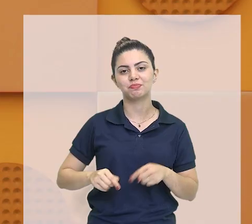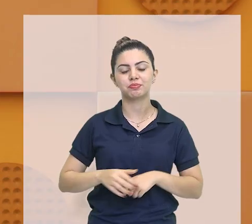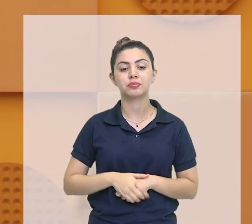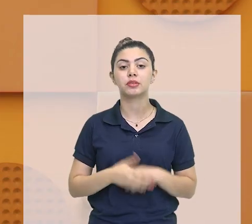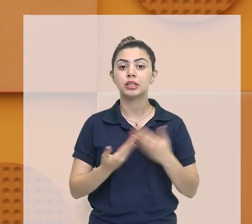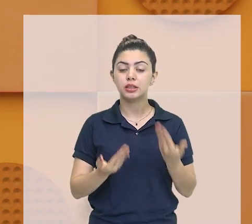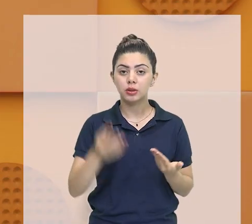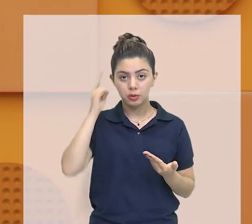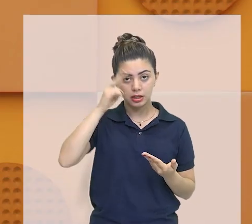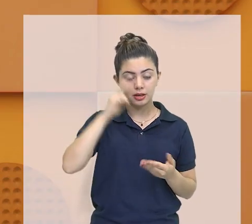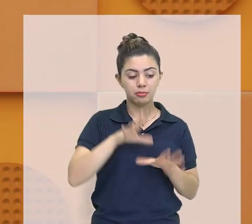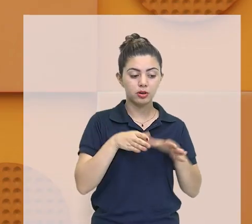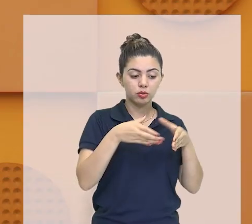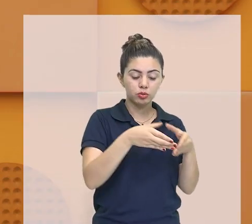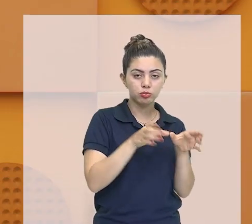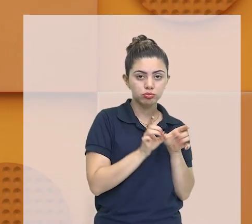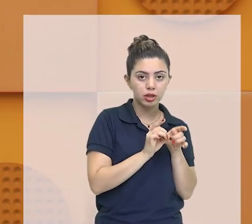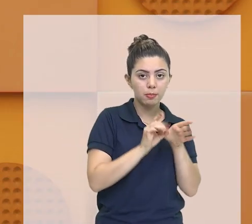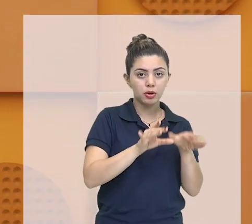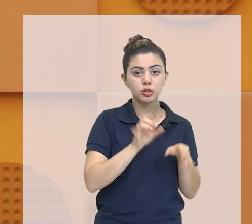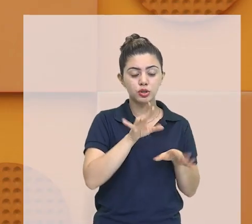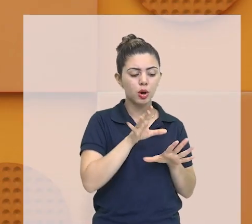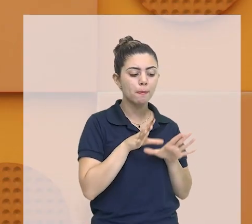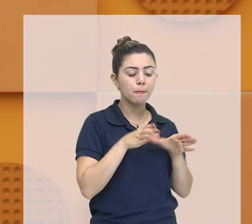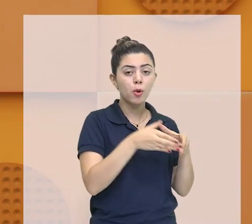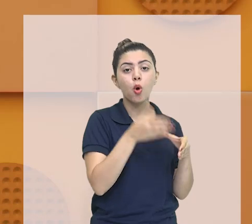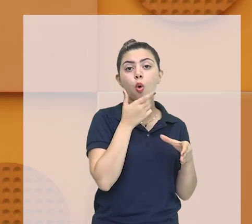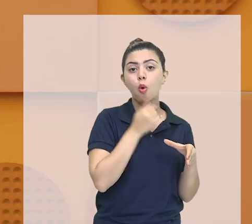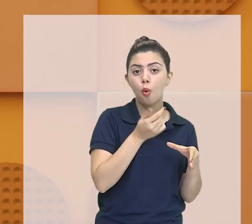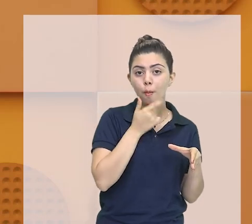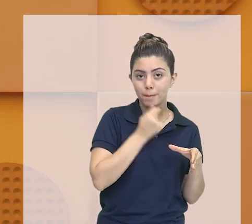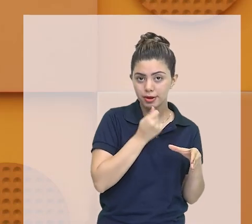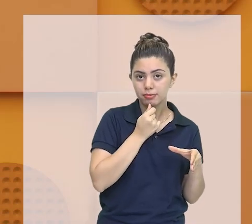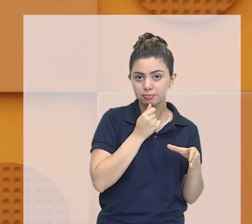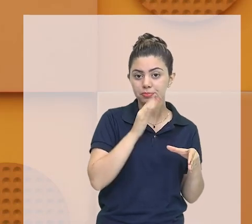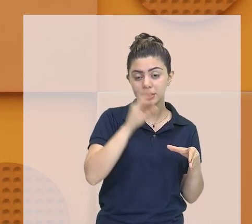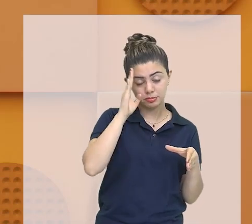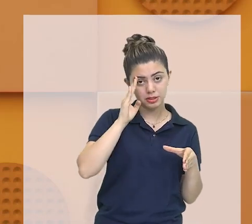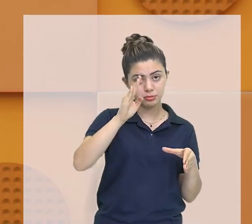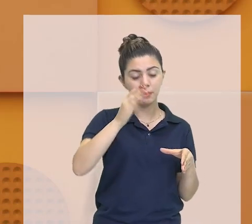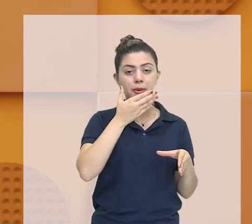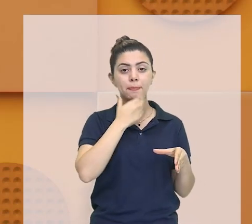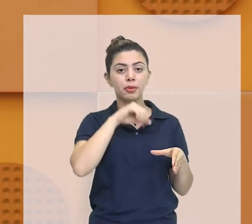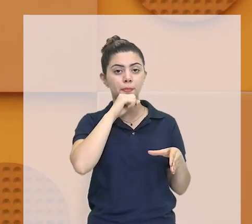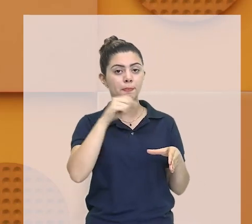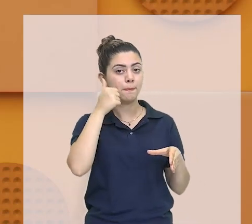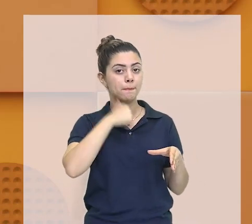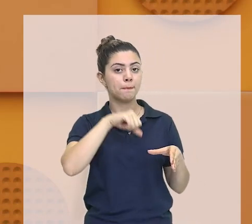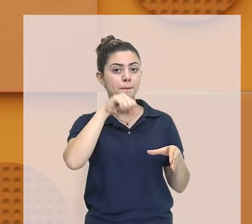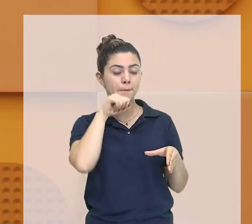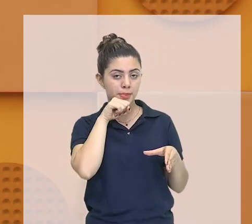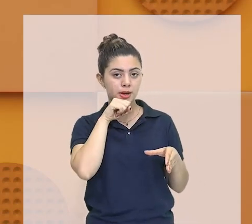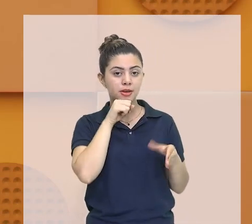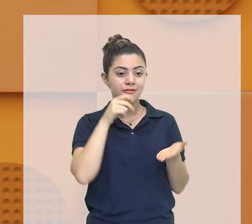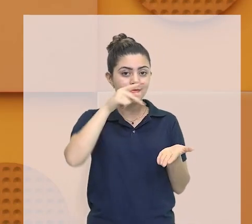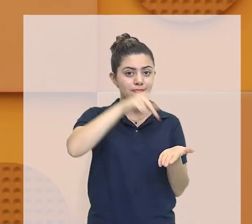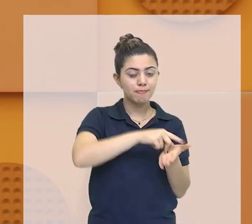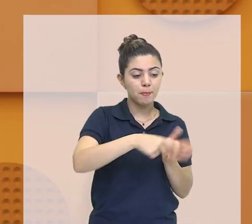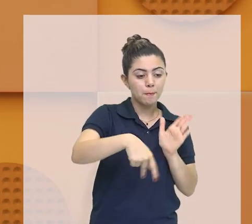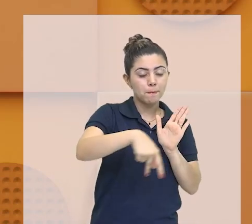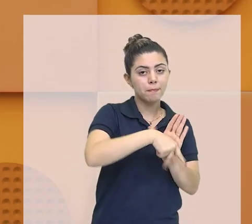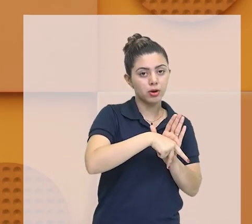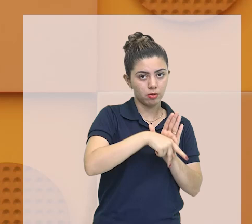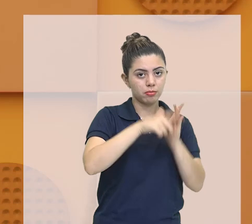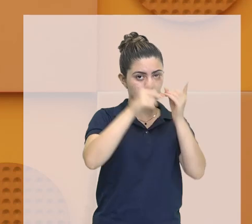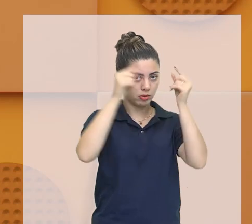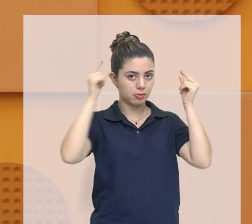A democracia, ela era apenas para aqueles homens, principalmente aí filhos de pais e mães atenienses. Então, isso